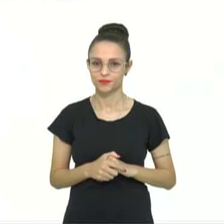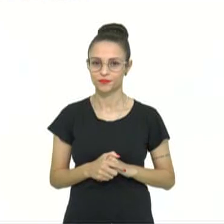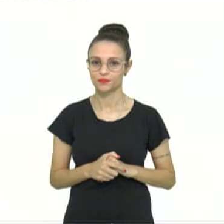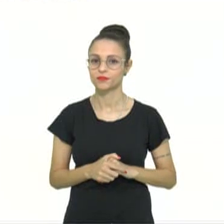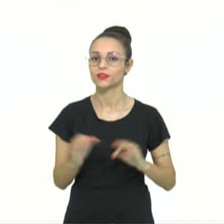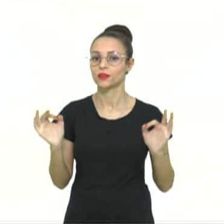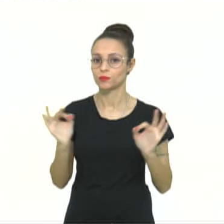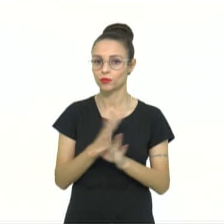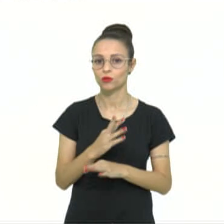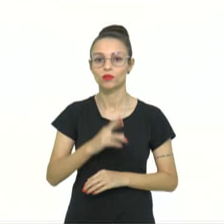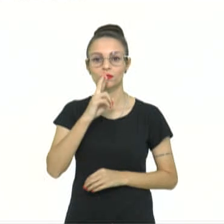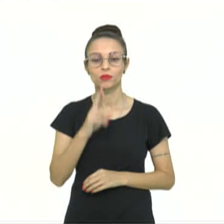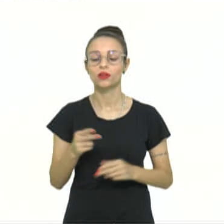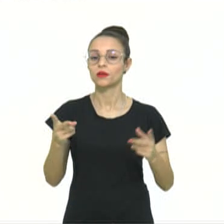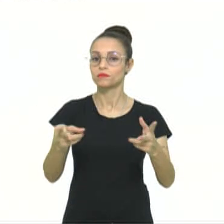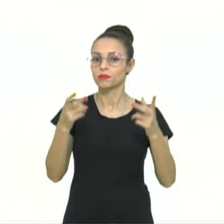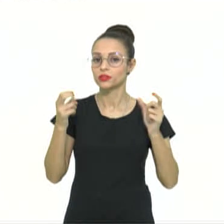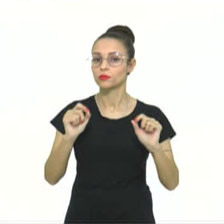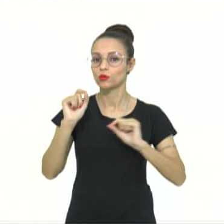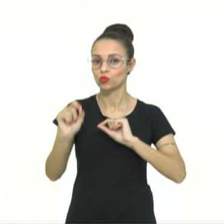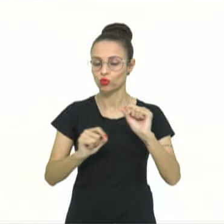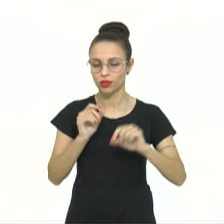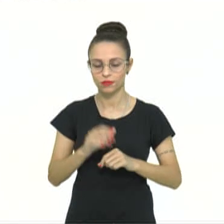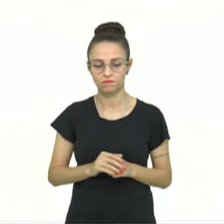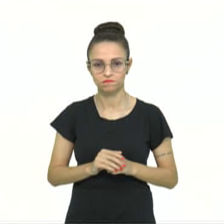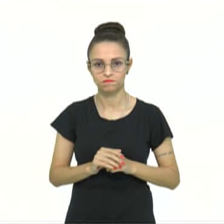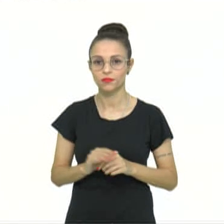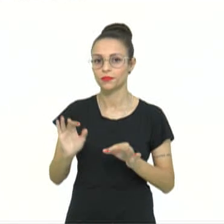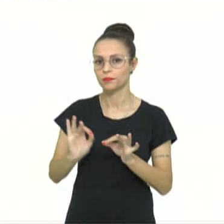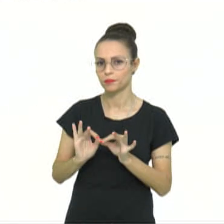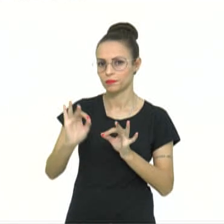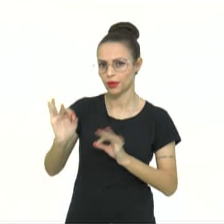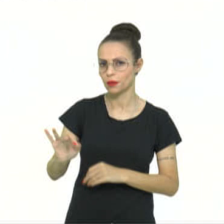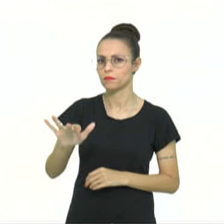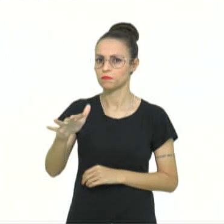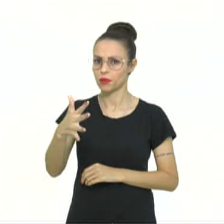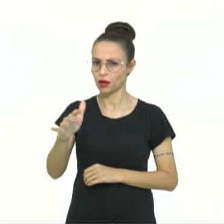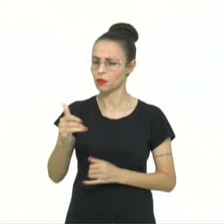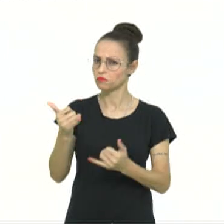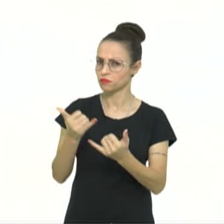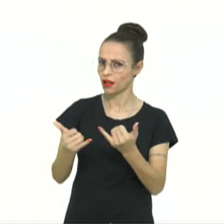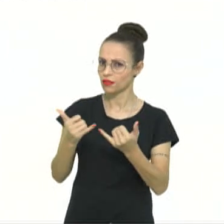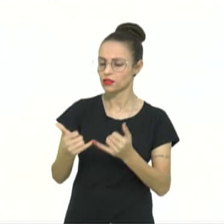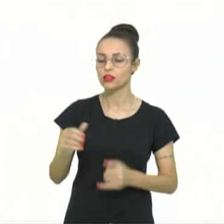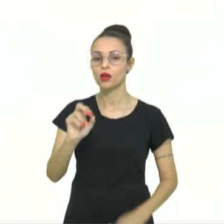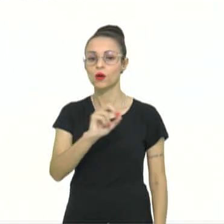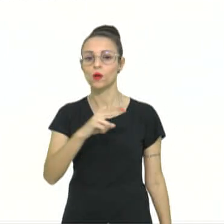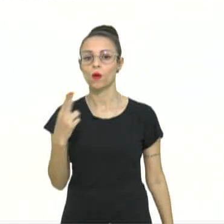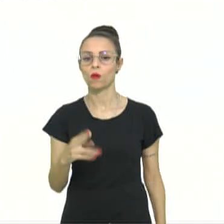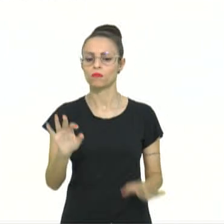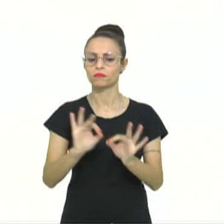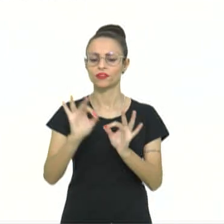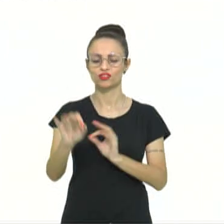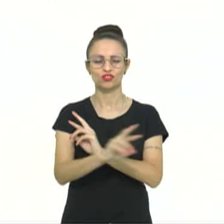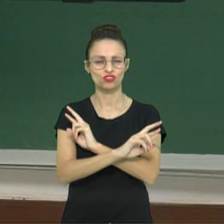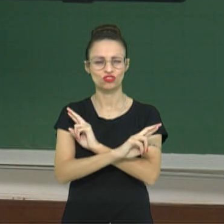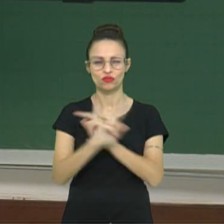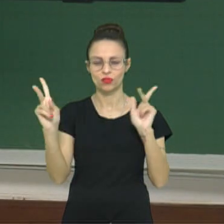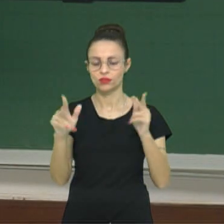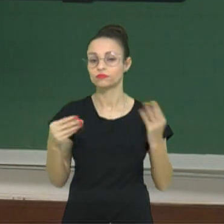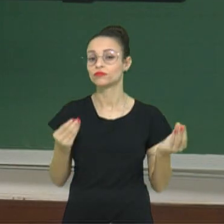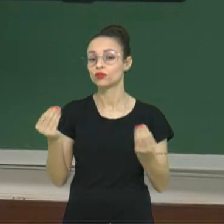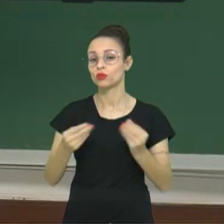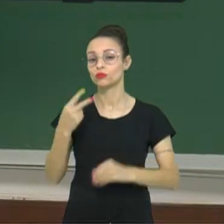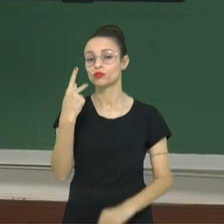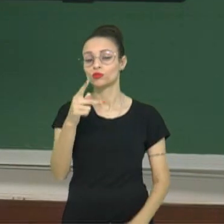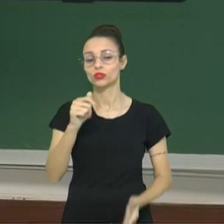a proporção, observamos que as medidas são aproximadamente iguais ou as medidas são muito diferentes. Como é que ficou